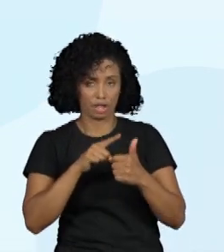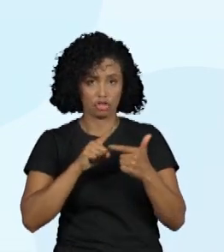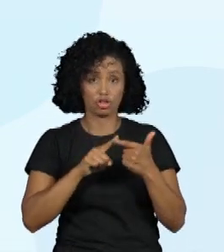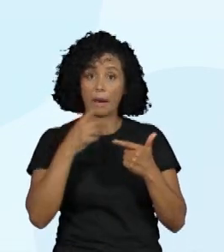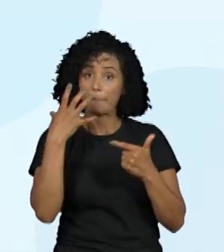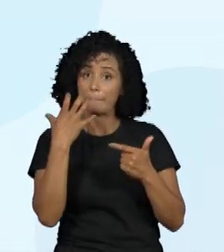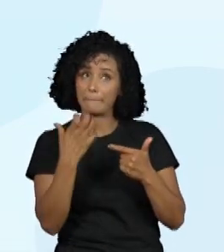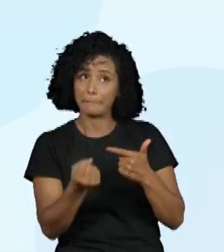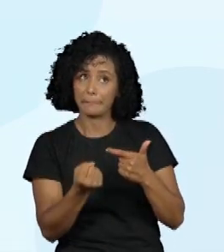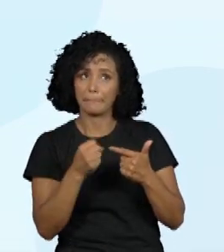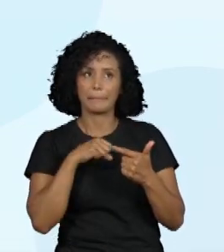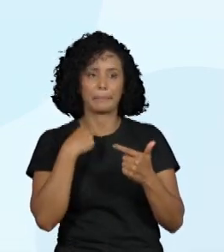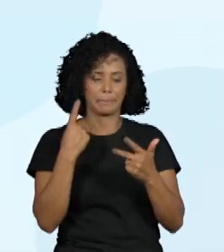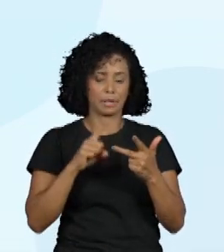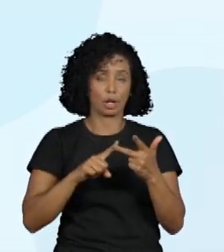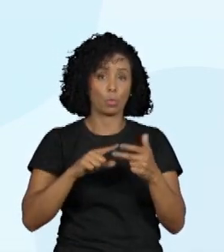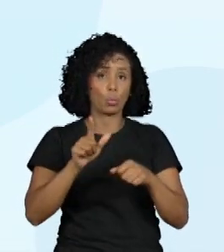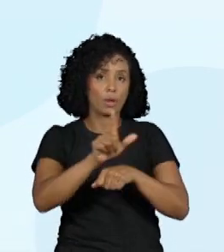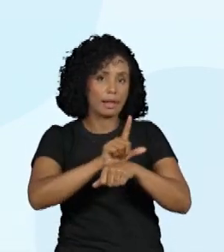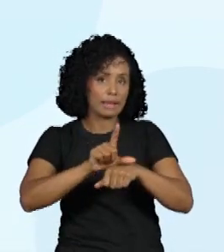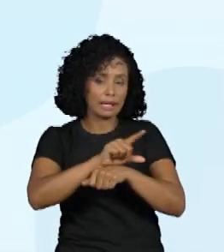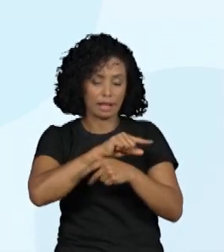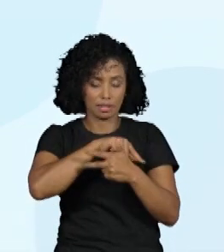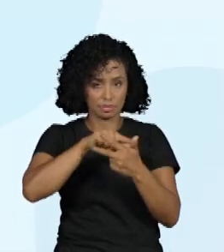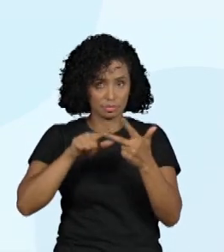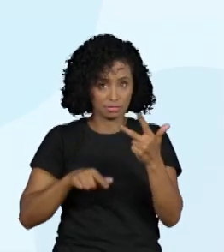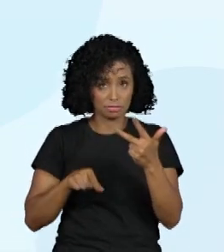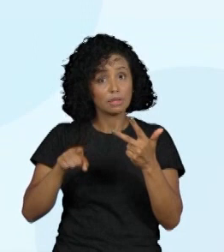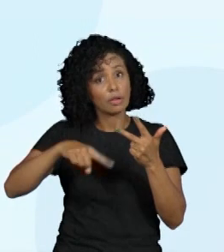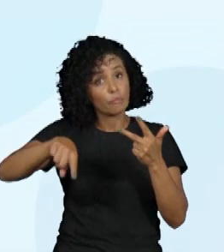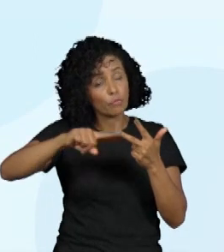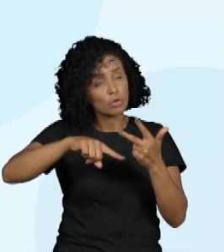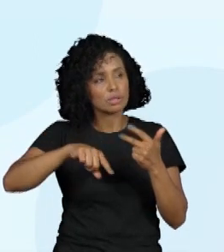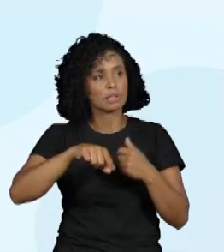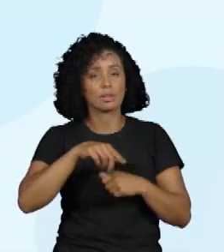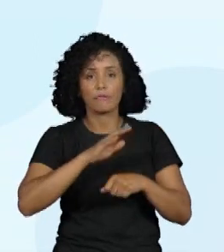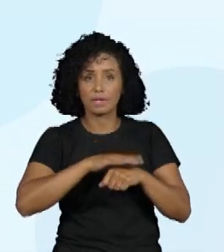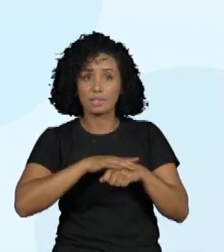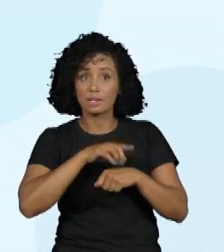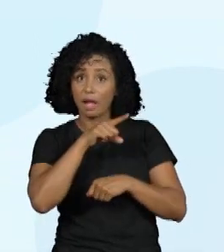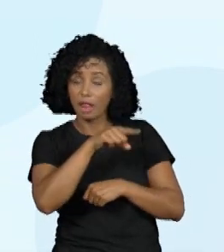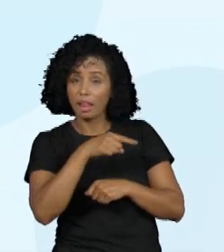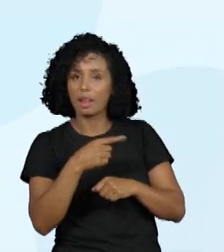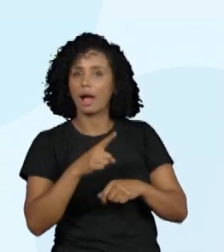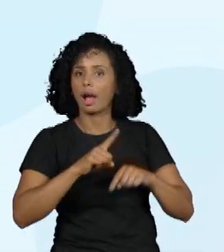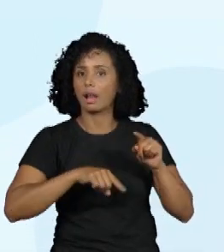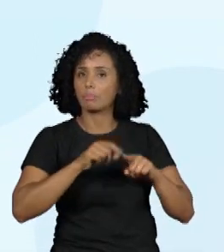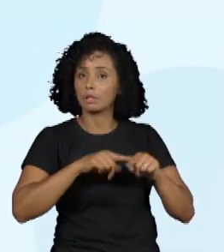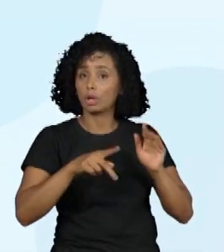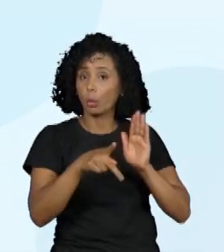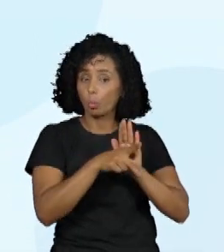aí completarem, tá bom? Lá no material do aluno. E depois tem algumas